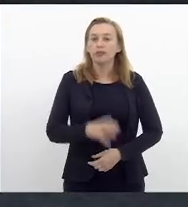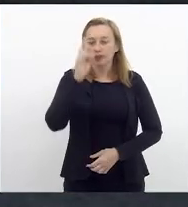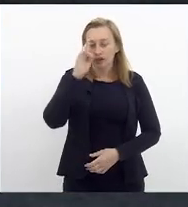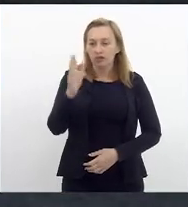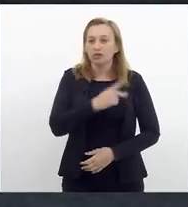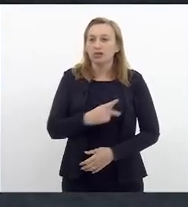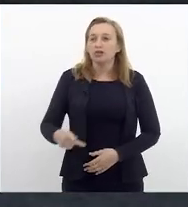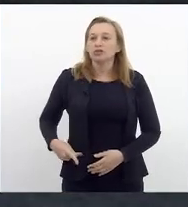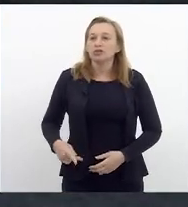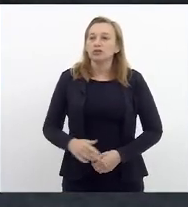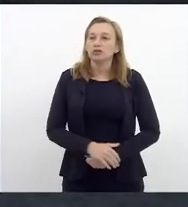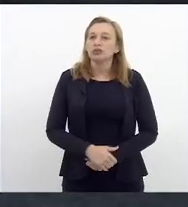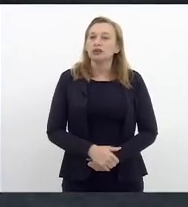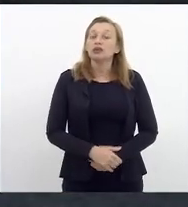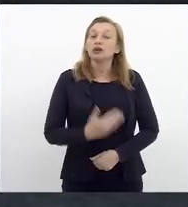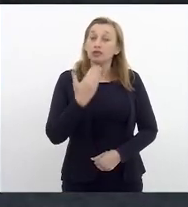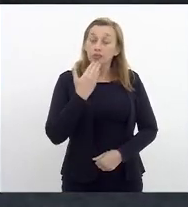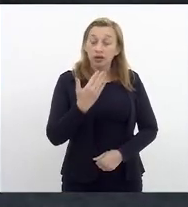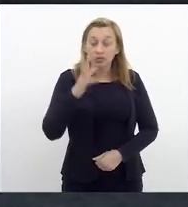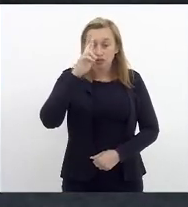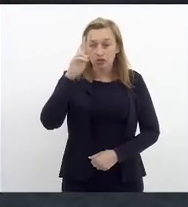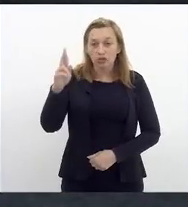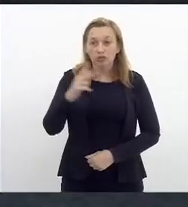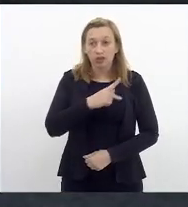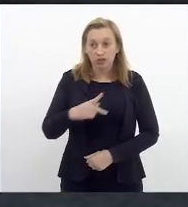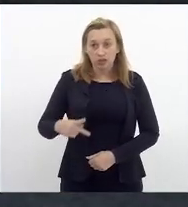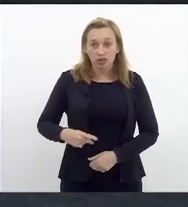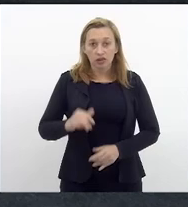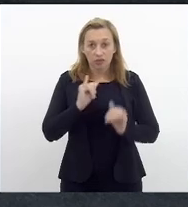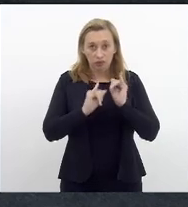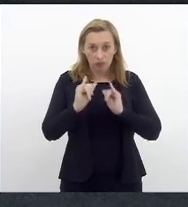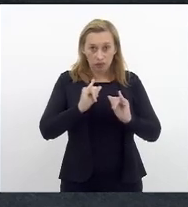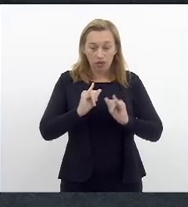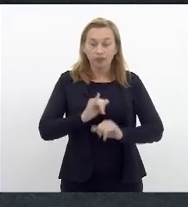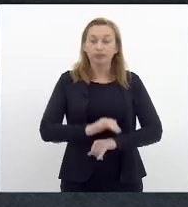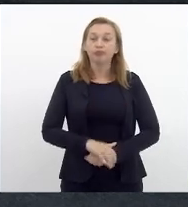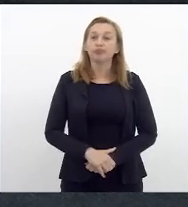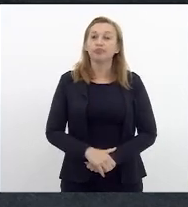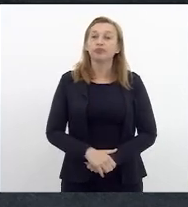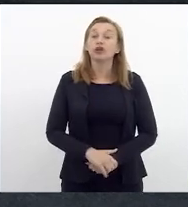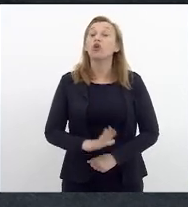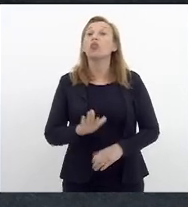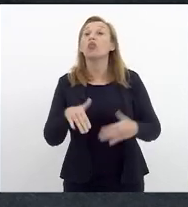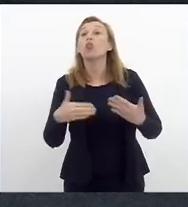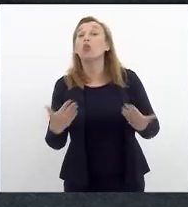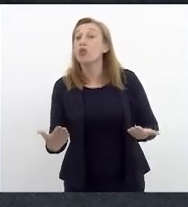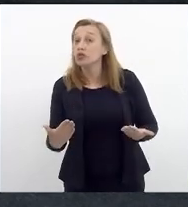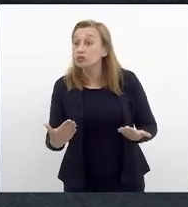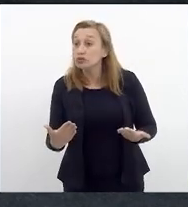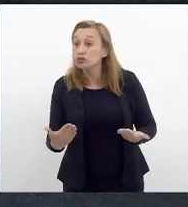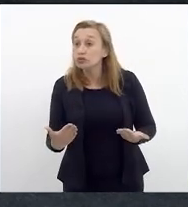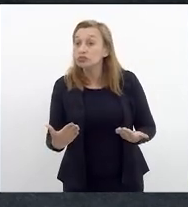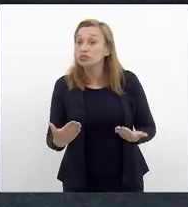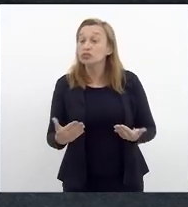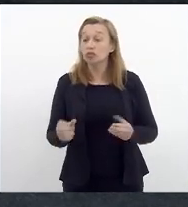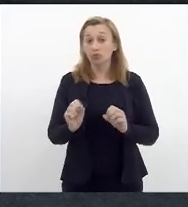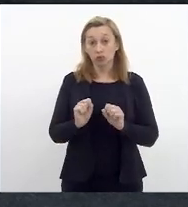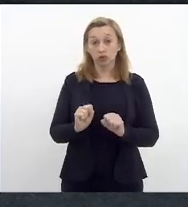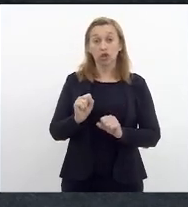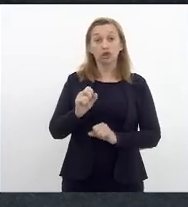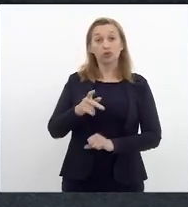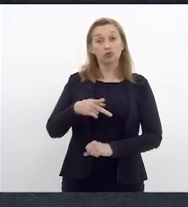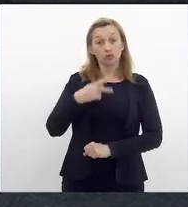presidente, solicito de Vossa Excelência me informar quando é que eu poderei usar a